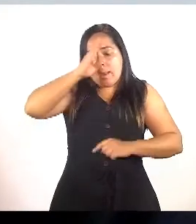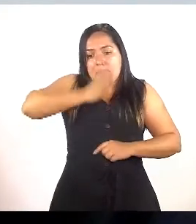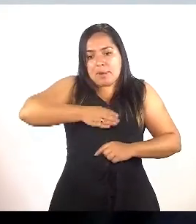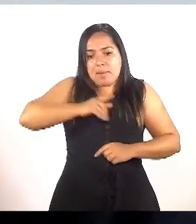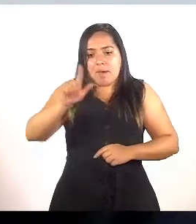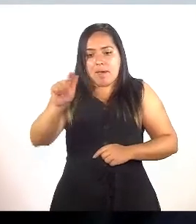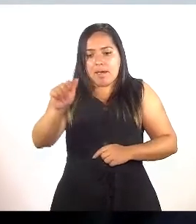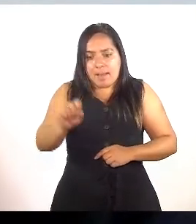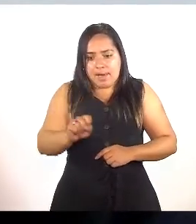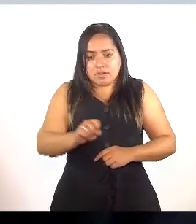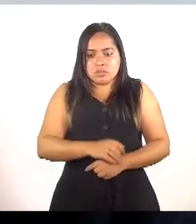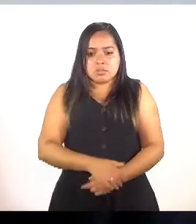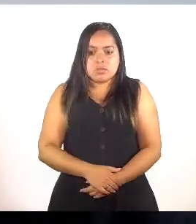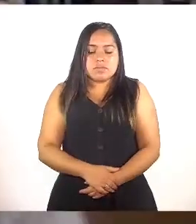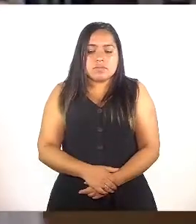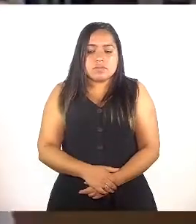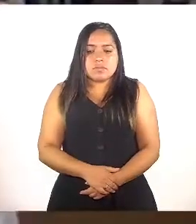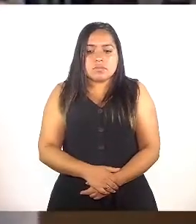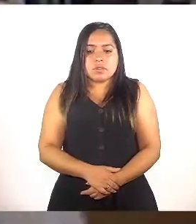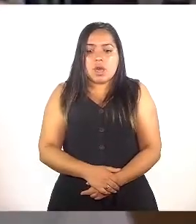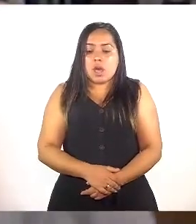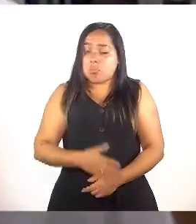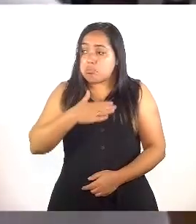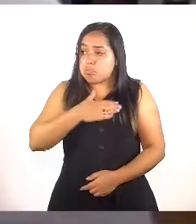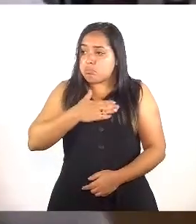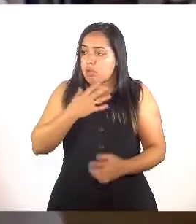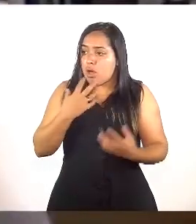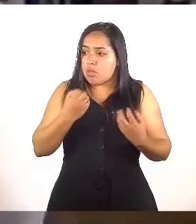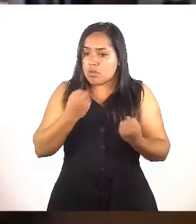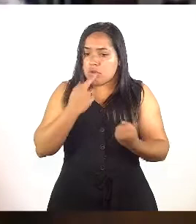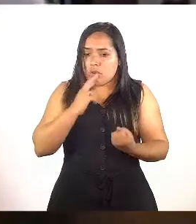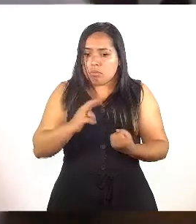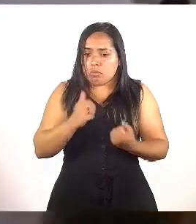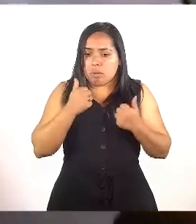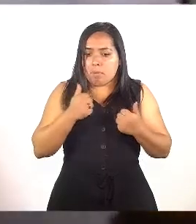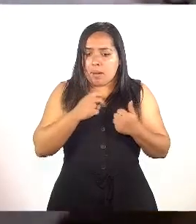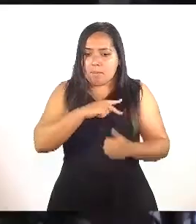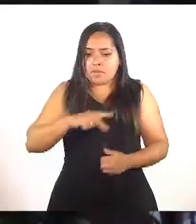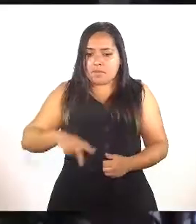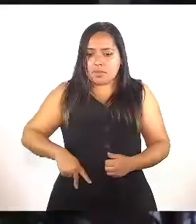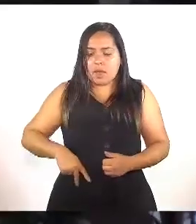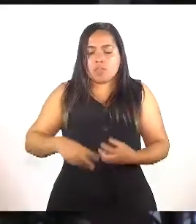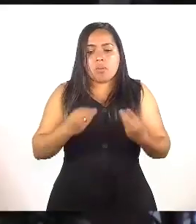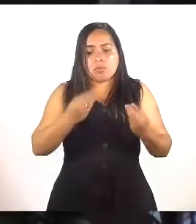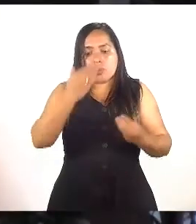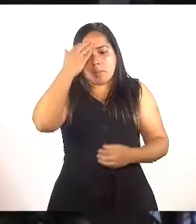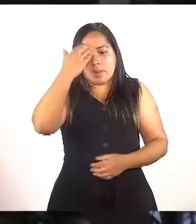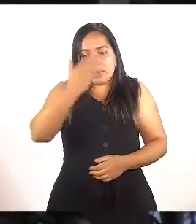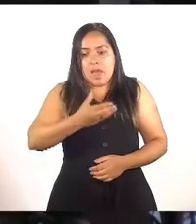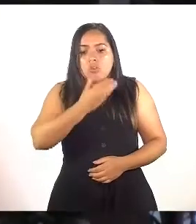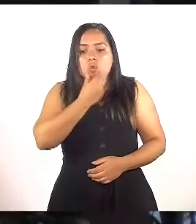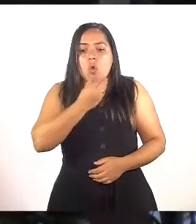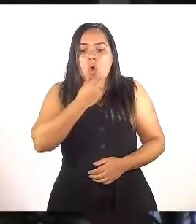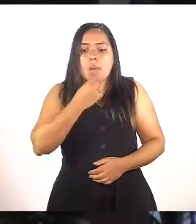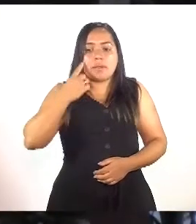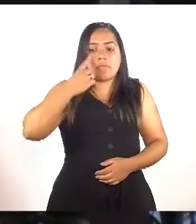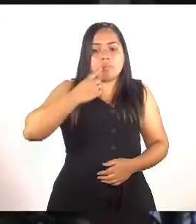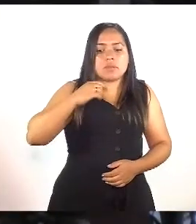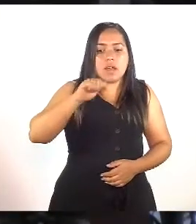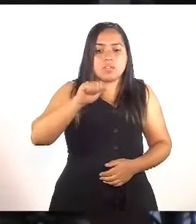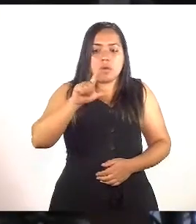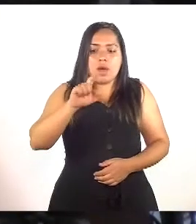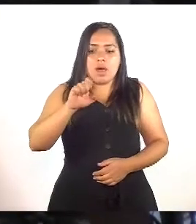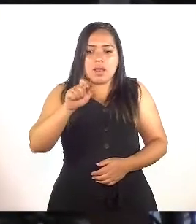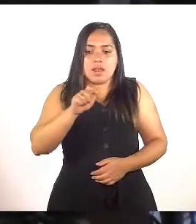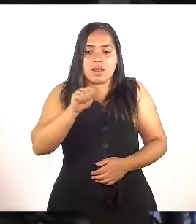hoje. Tá ok, estou satisfeito, presidente. Muito obrigado, deputado Alexandre Freitas.